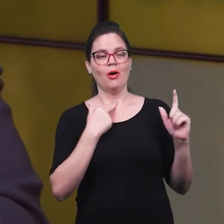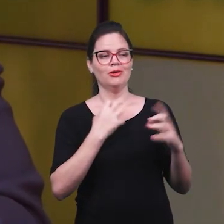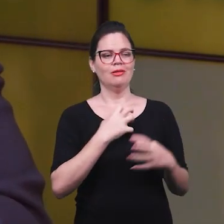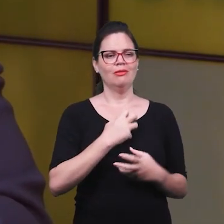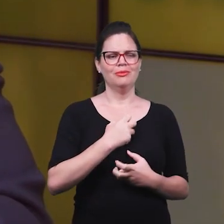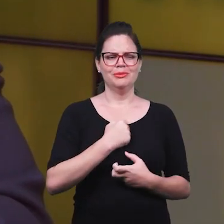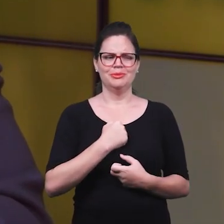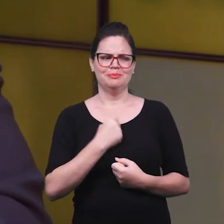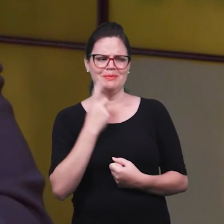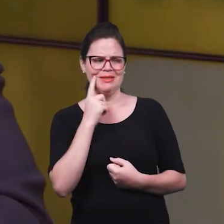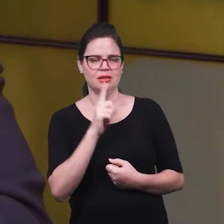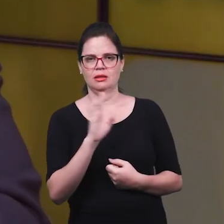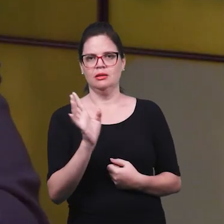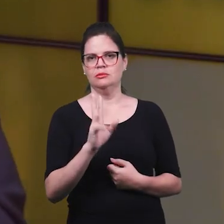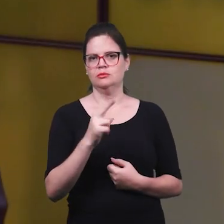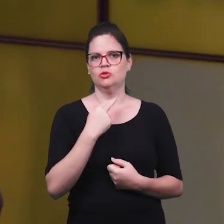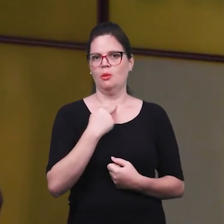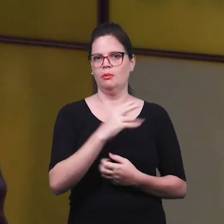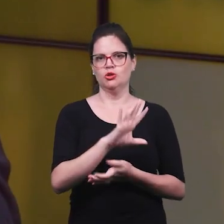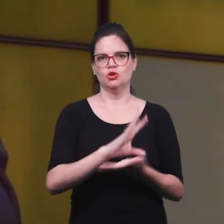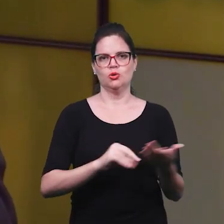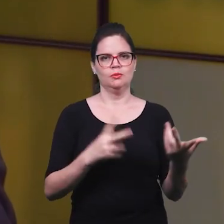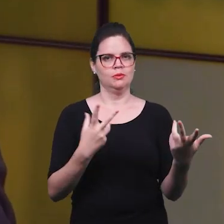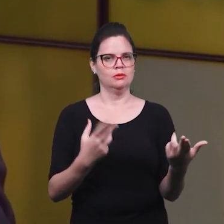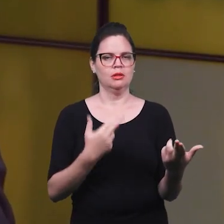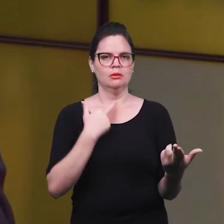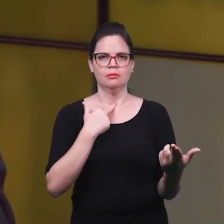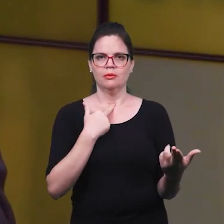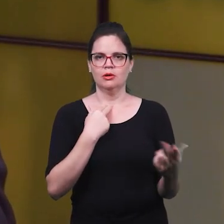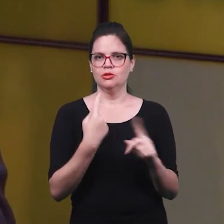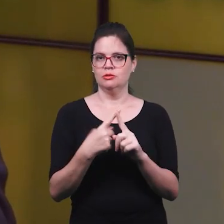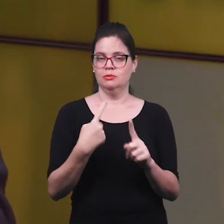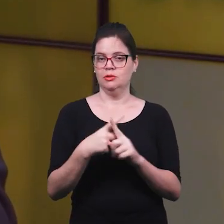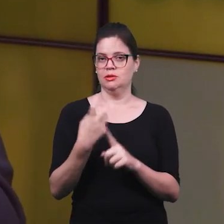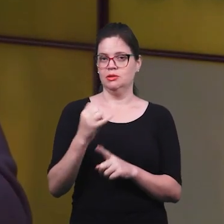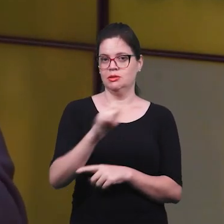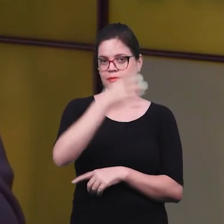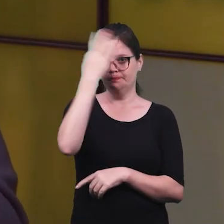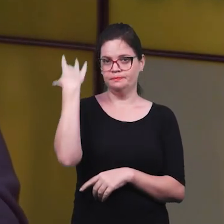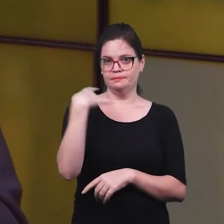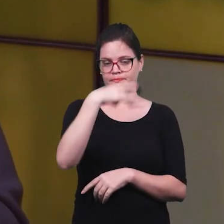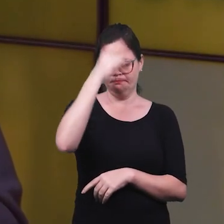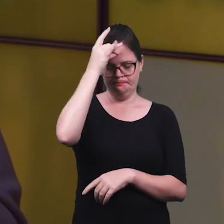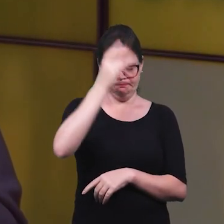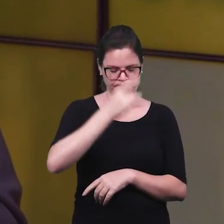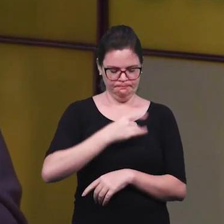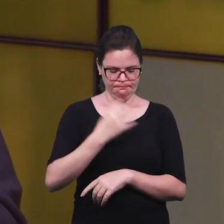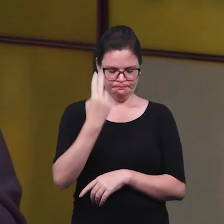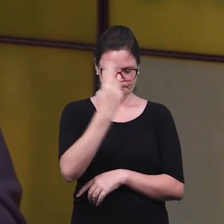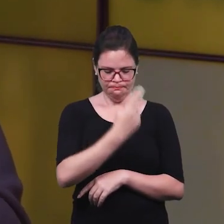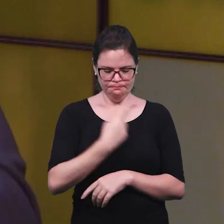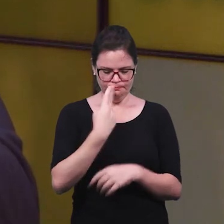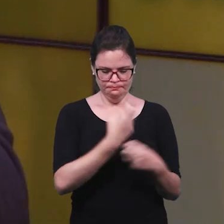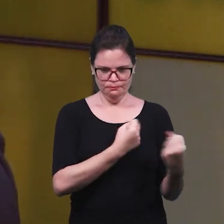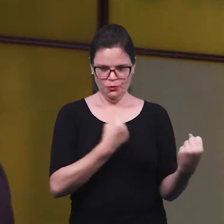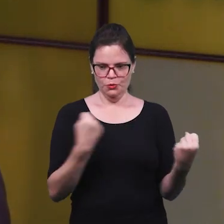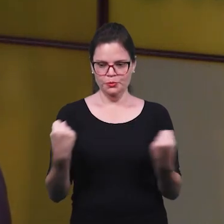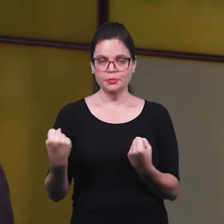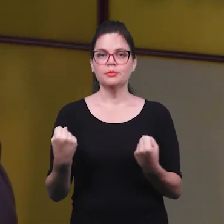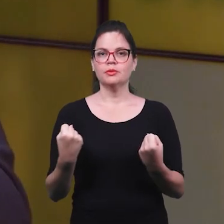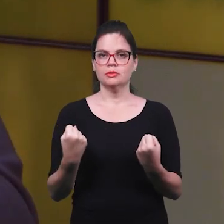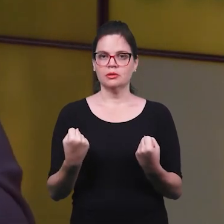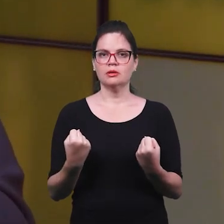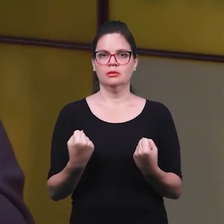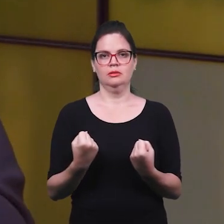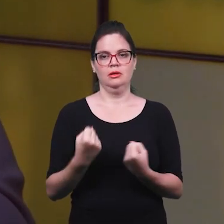podemos ocorrer nesse erro. O mesmo Espírito que habita em nós e que nos usa com grande poder na casa